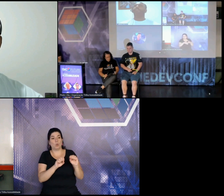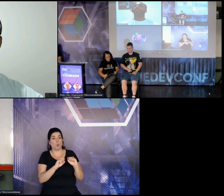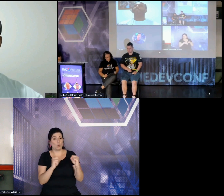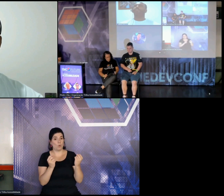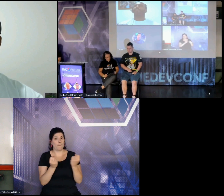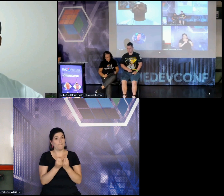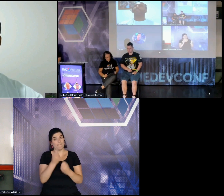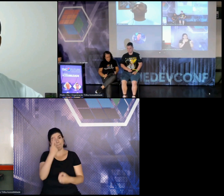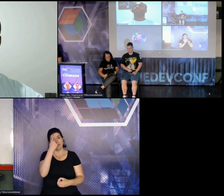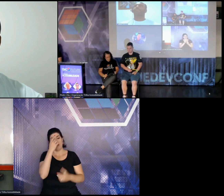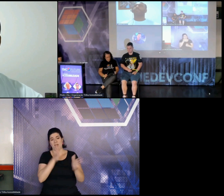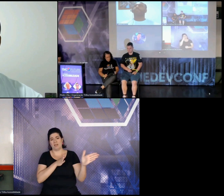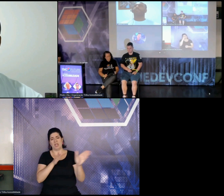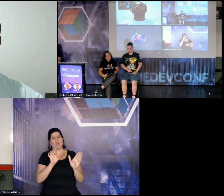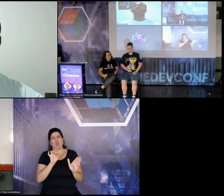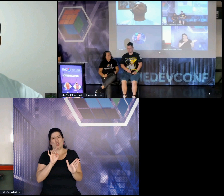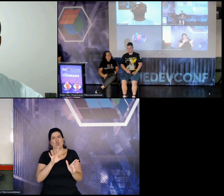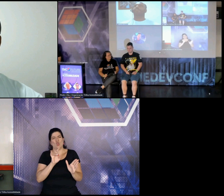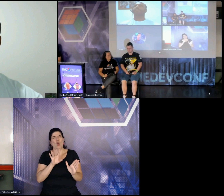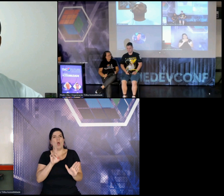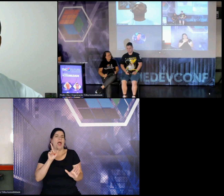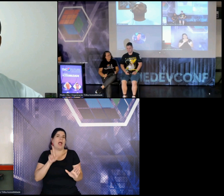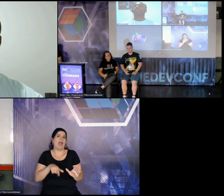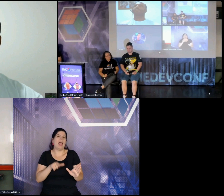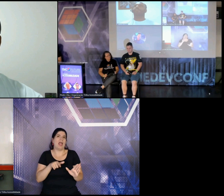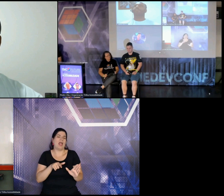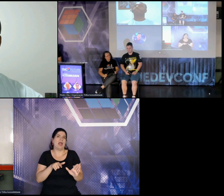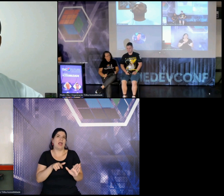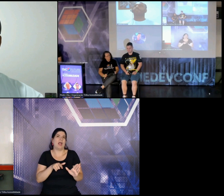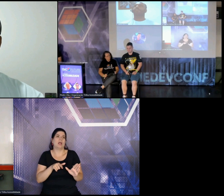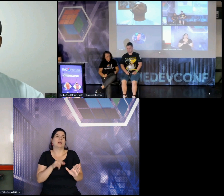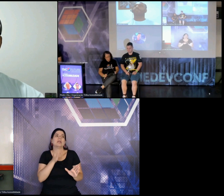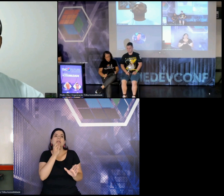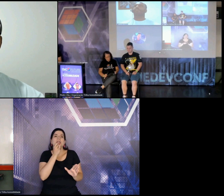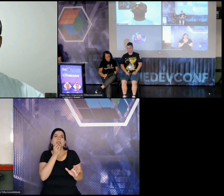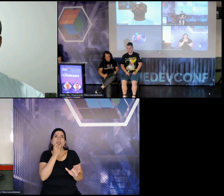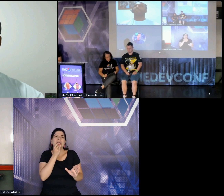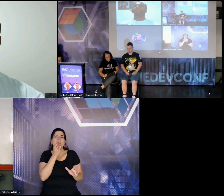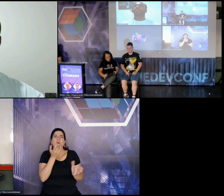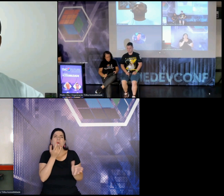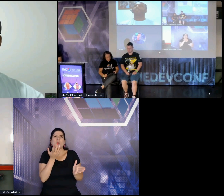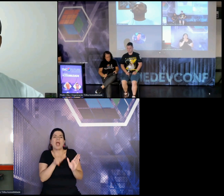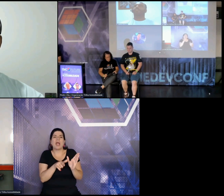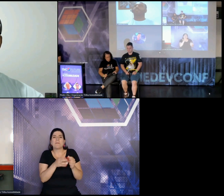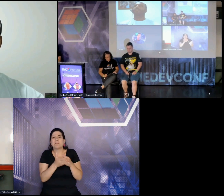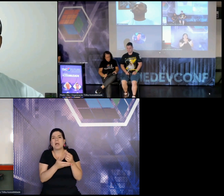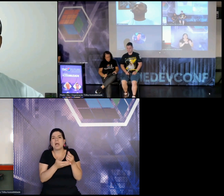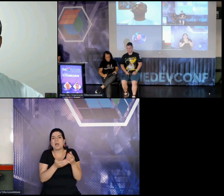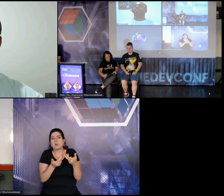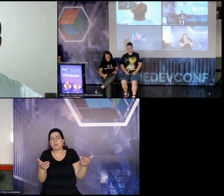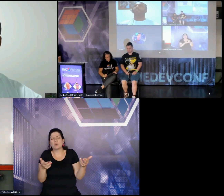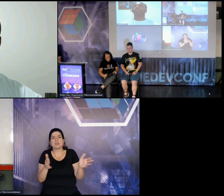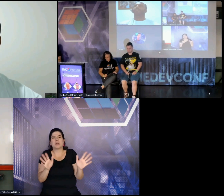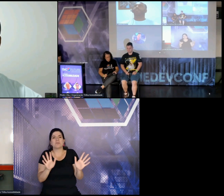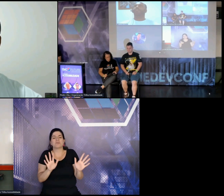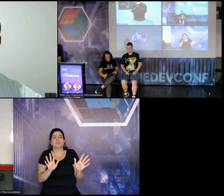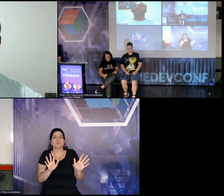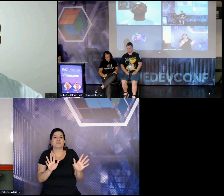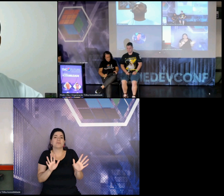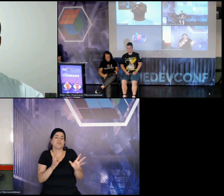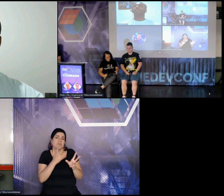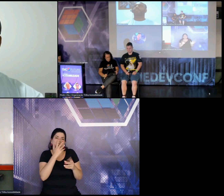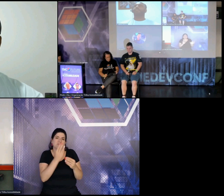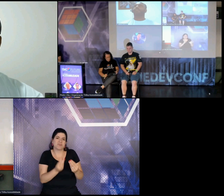acessibilidade é só um gate, só um gargalo ali, né? Porque muitas vezes a gente fala de acessibilidade desde a concepção do